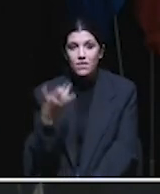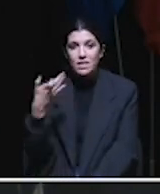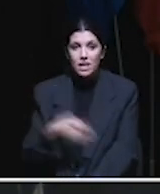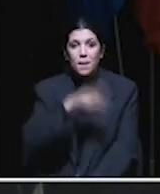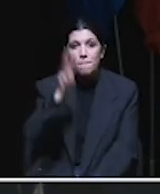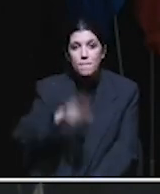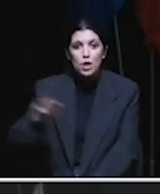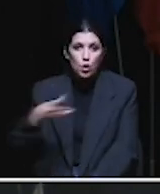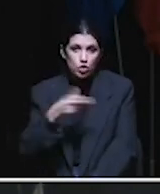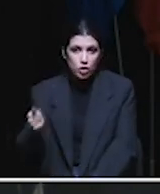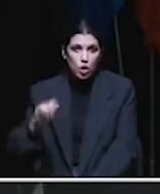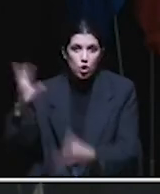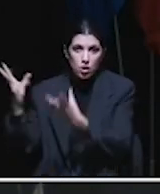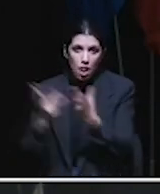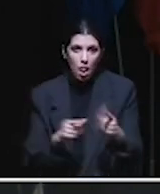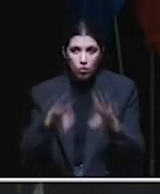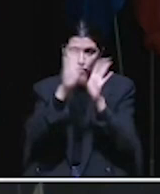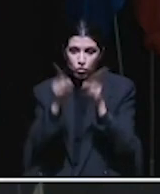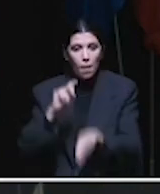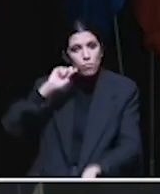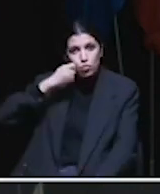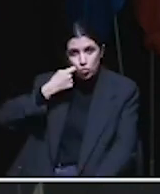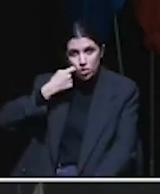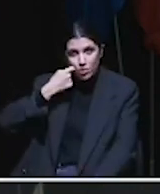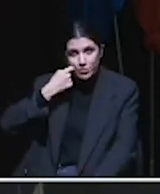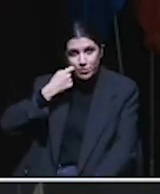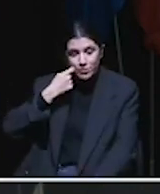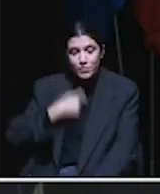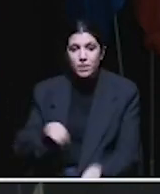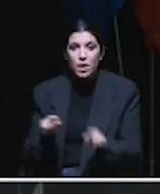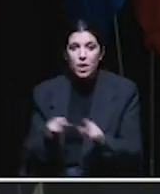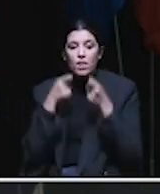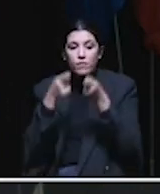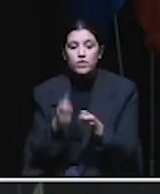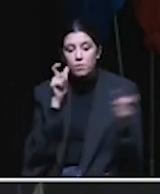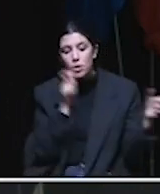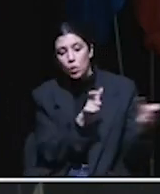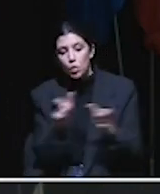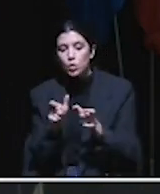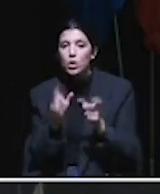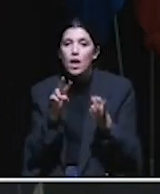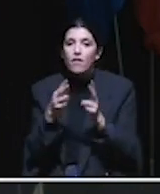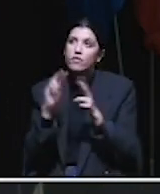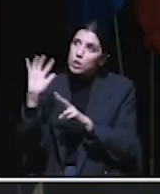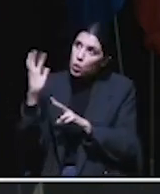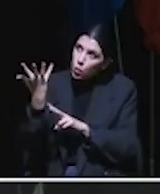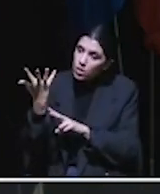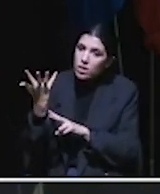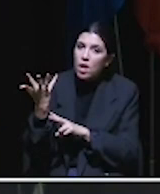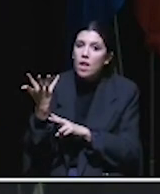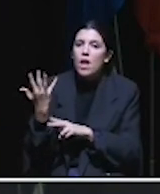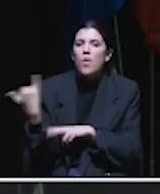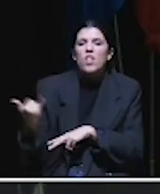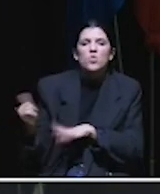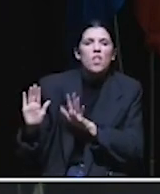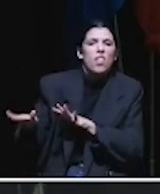milhões de euros de prejuízo. A ideia de que o investimento na mitigação dos efeitos das alterações climáticas é secundário,